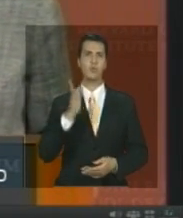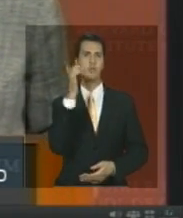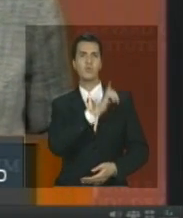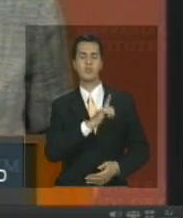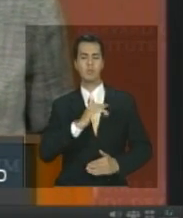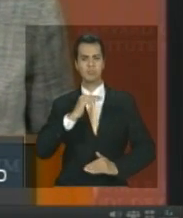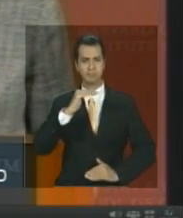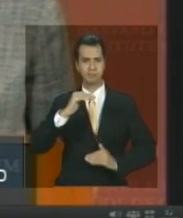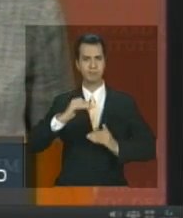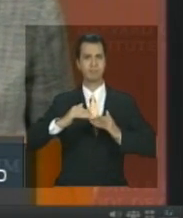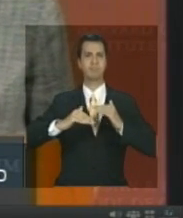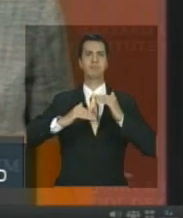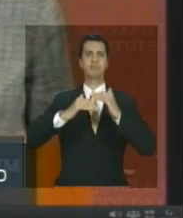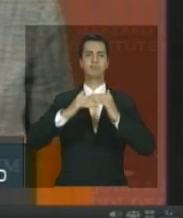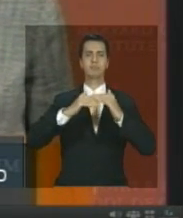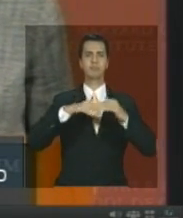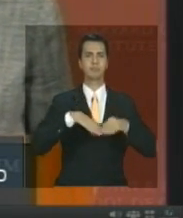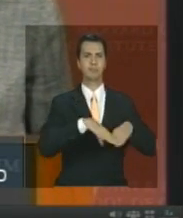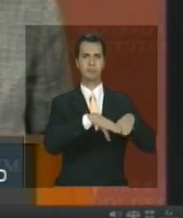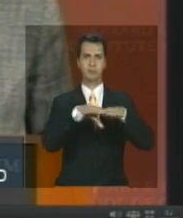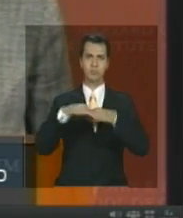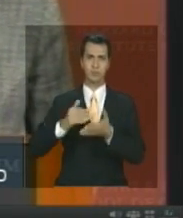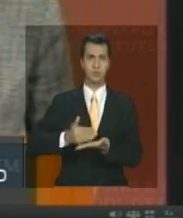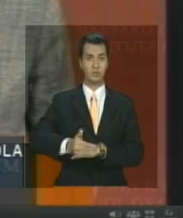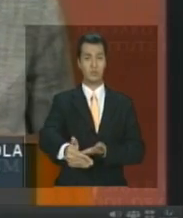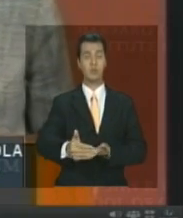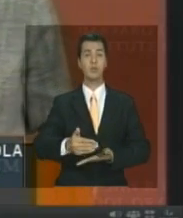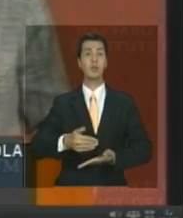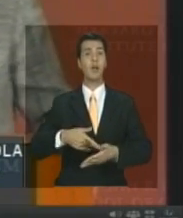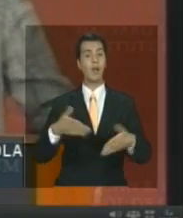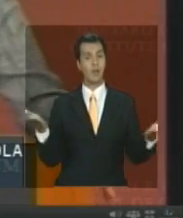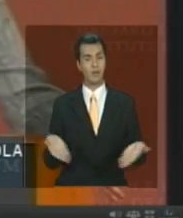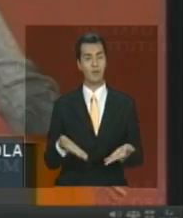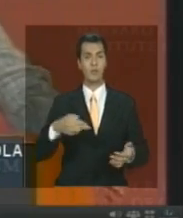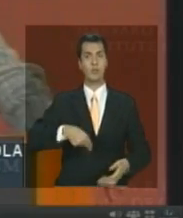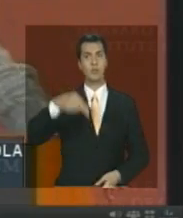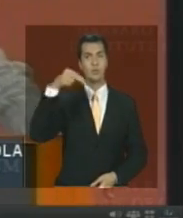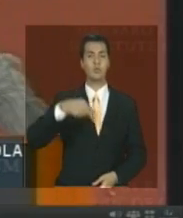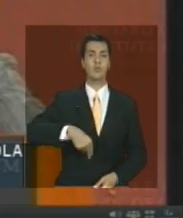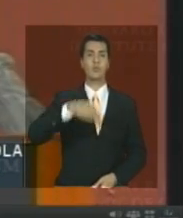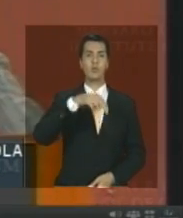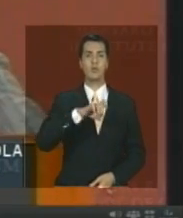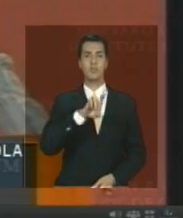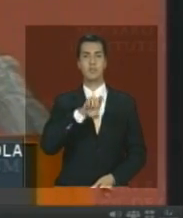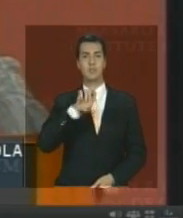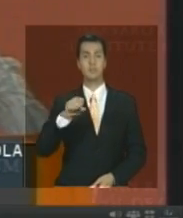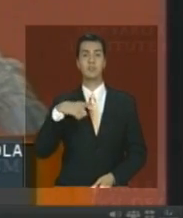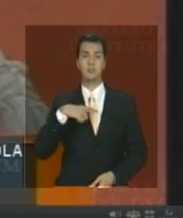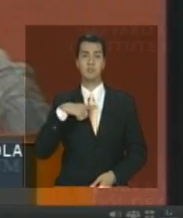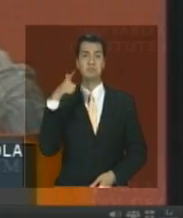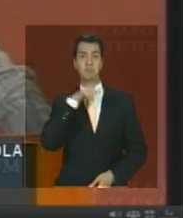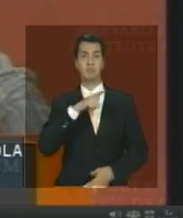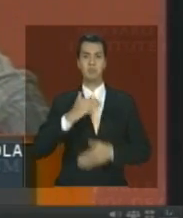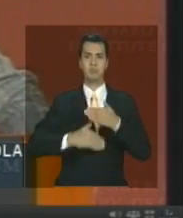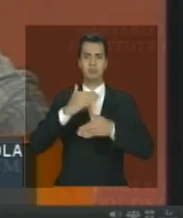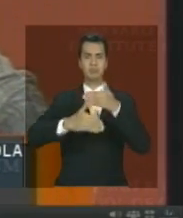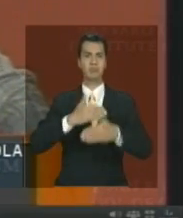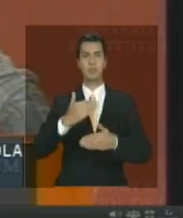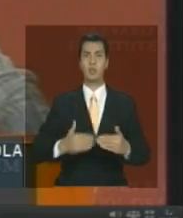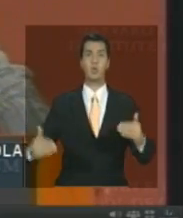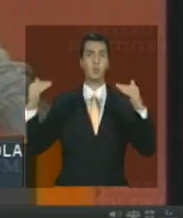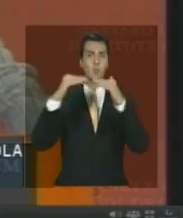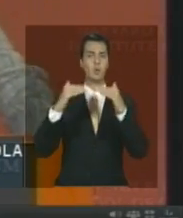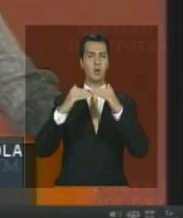isso explica por que o Nordeste do Brasil e o Norte têm taxas de crescimento similares às